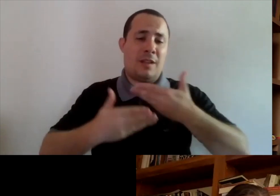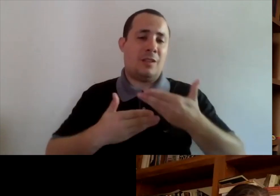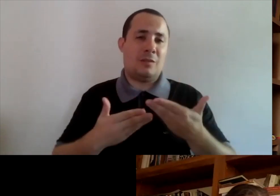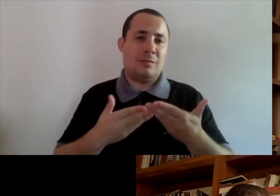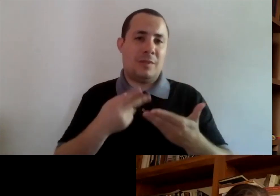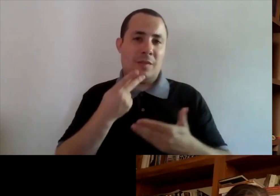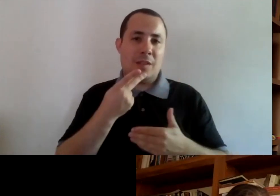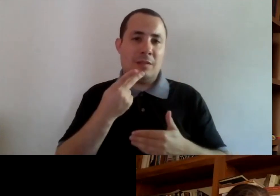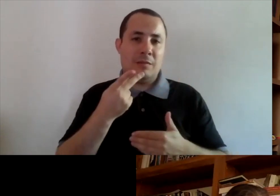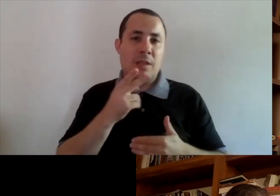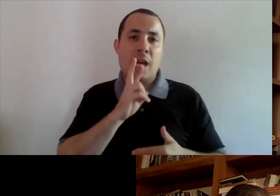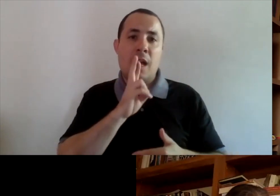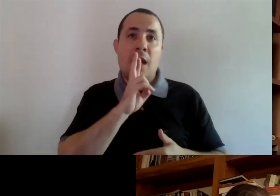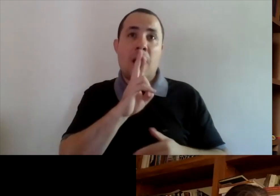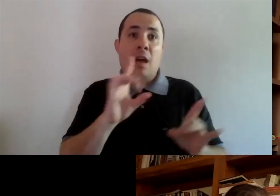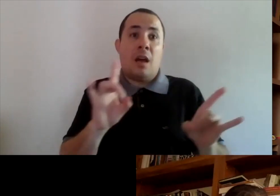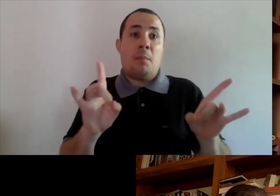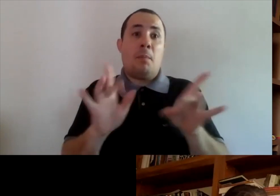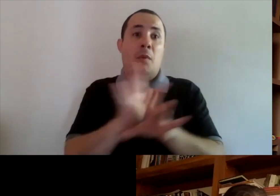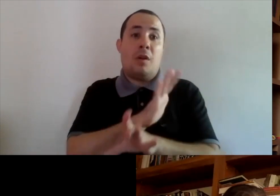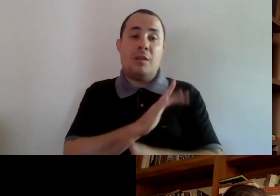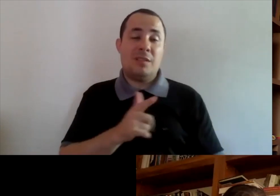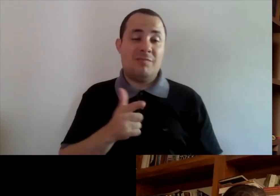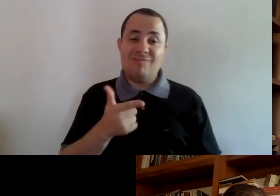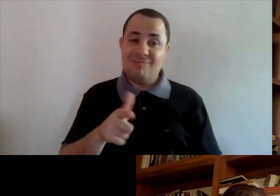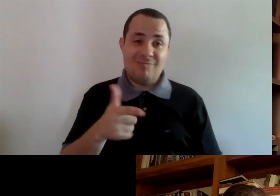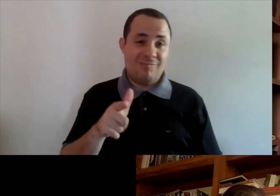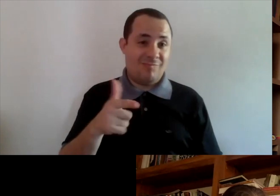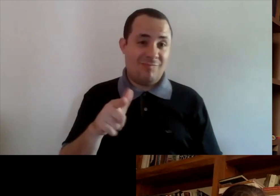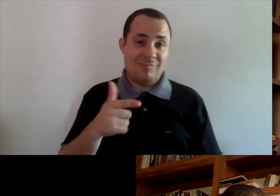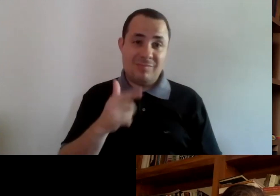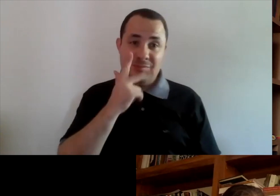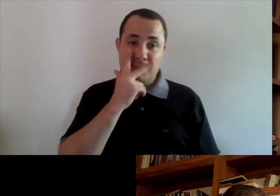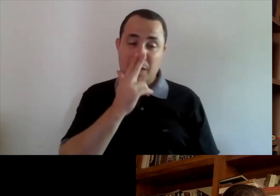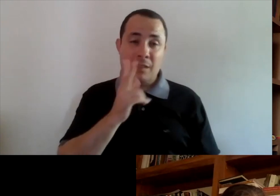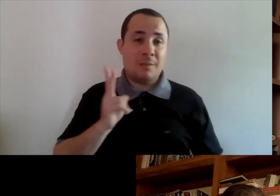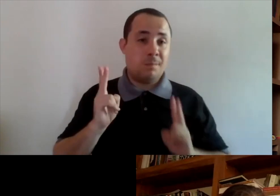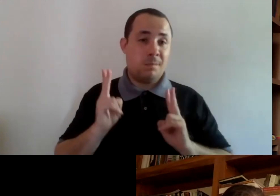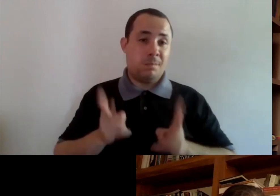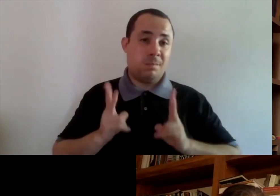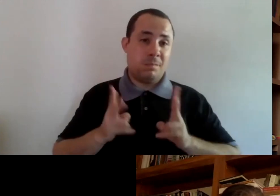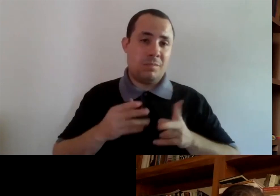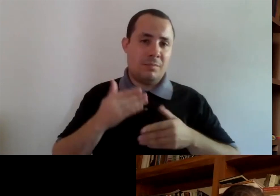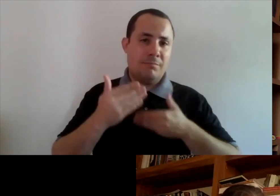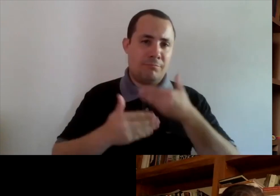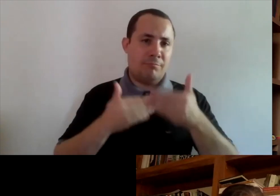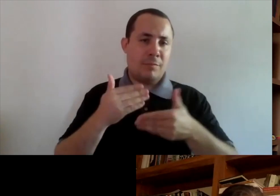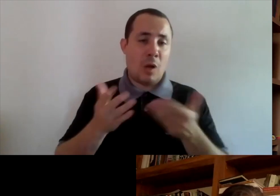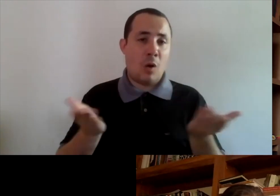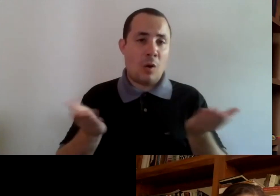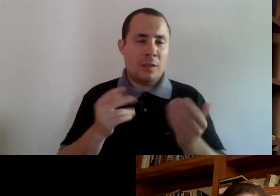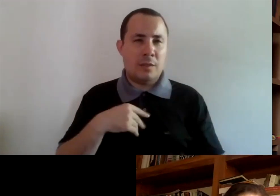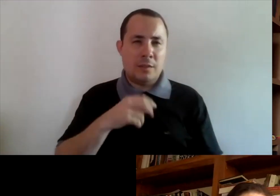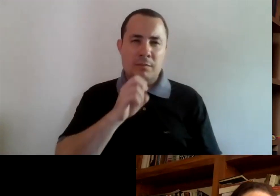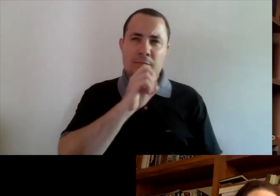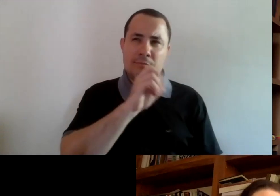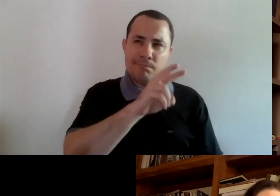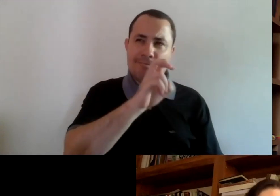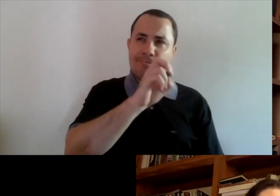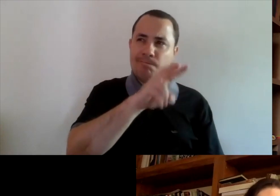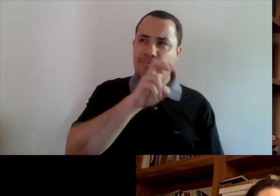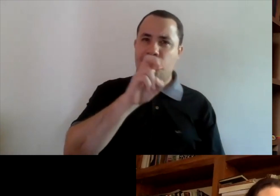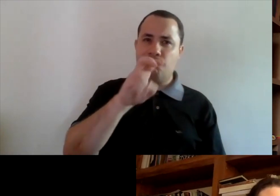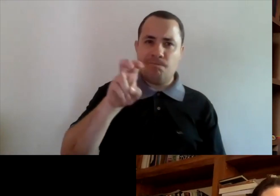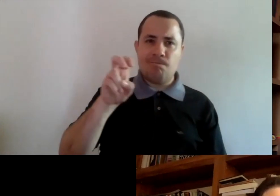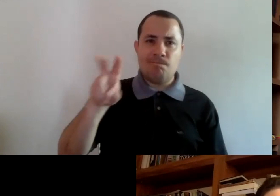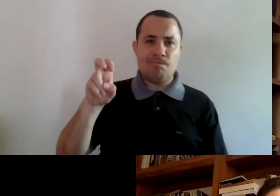tem uma resposta fechada para isso, né? A gente sabe que, na verdade, observando o que tem, como a literatura brasileira, de onde